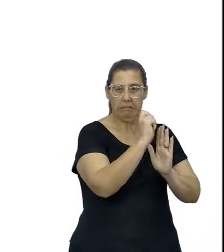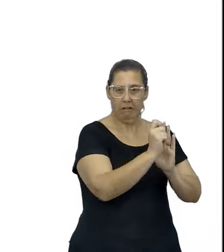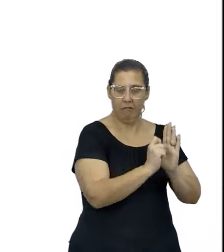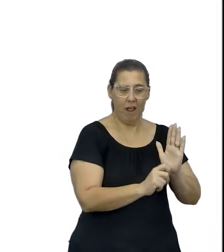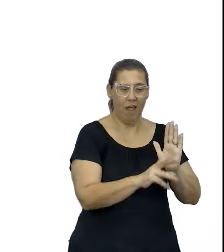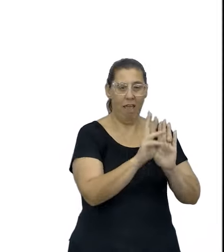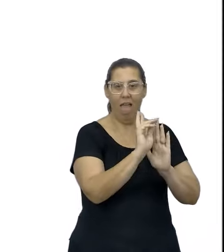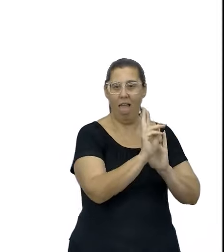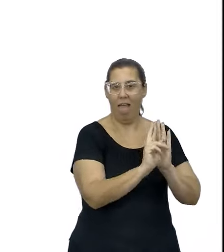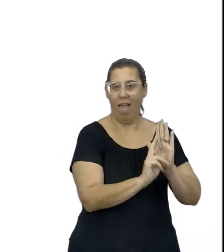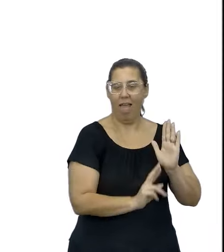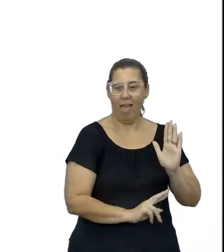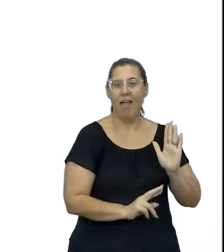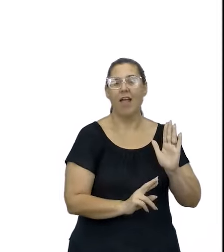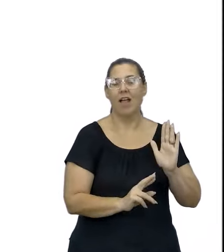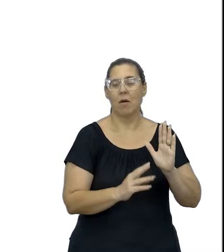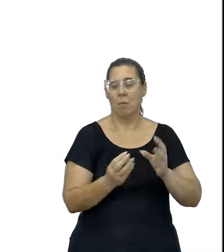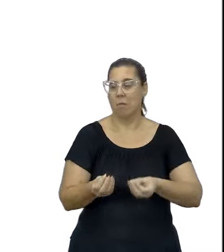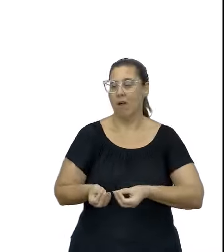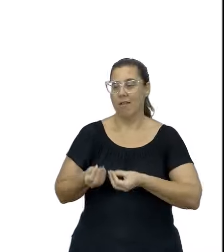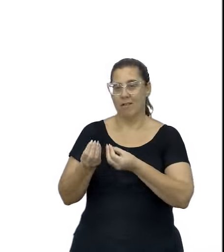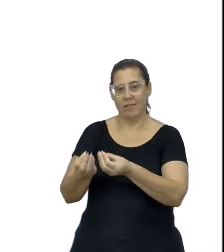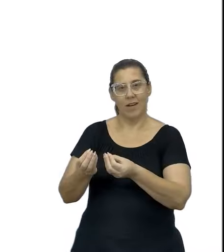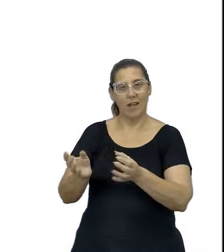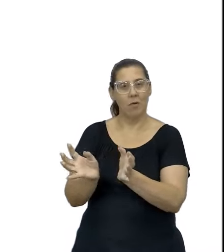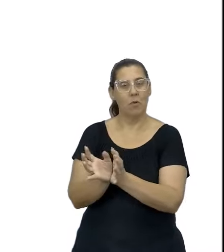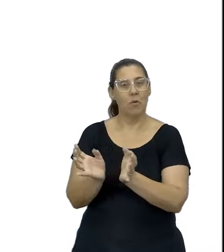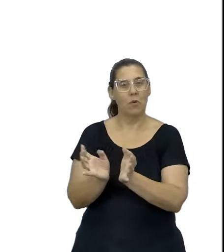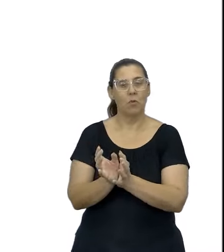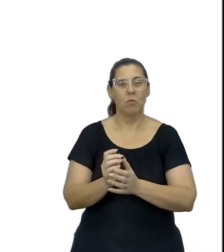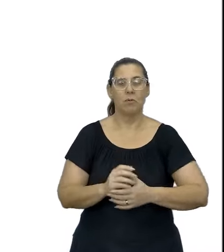de uma brincadeira para entregar à turma.